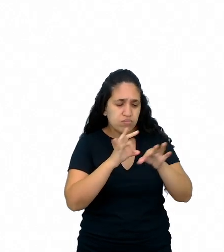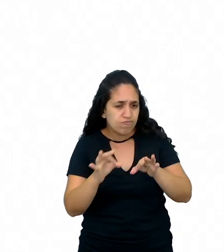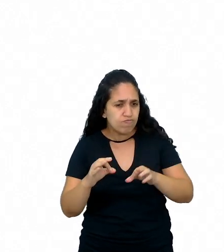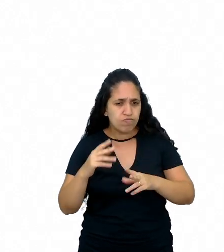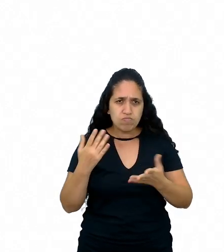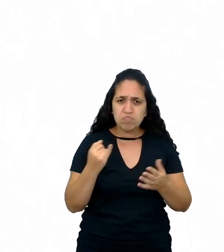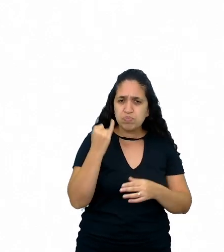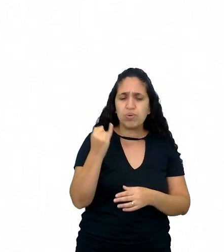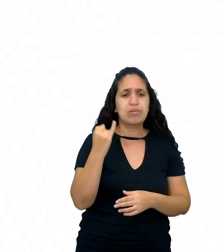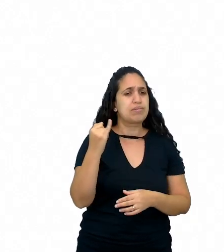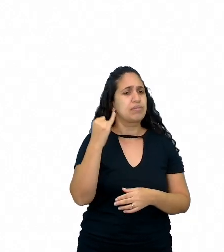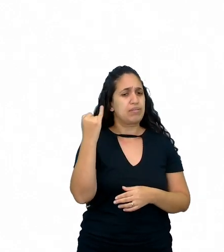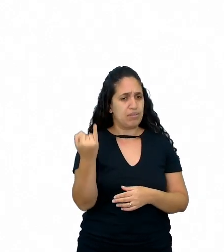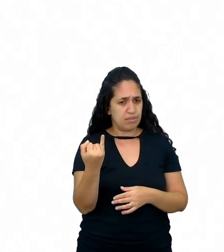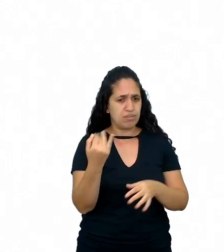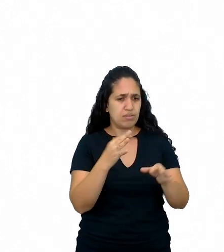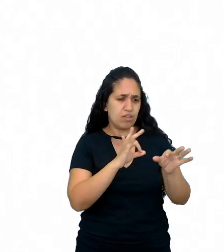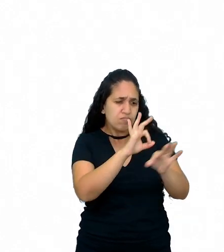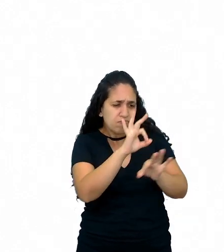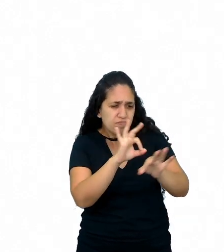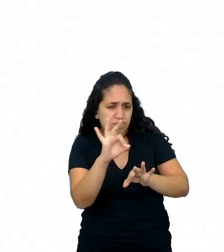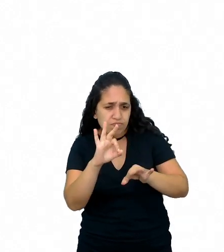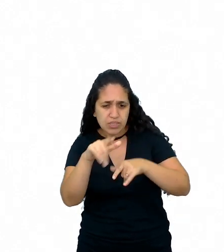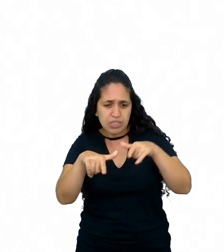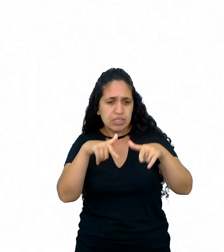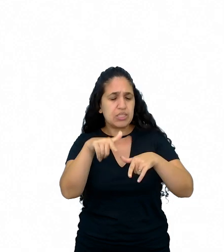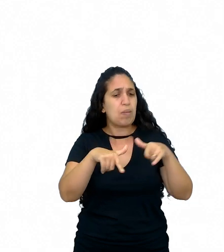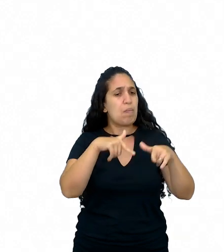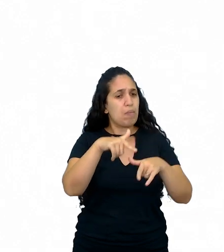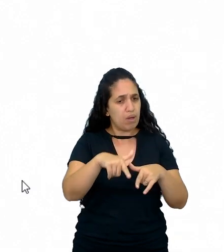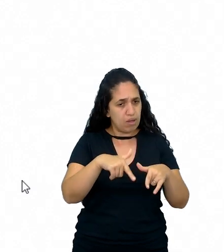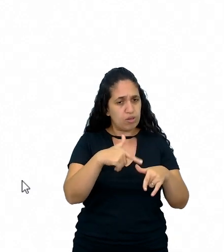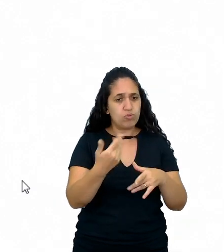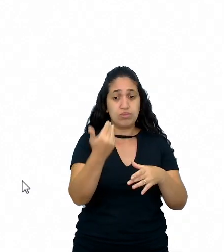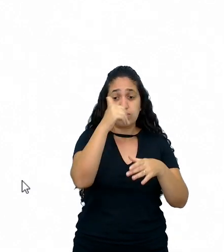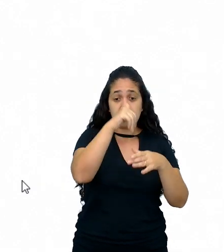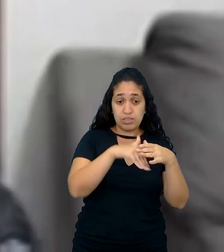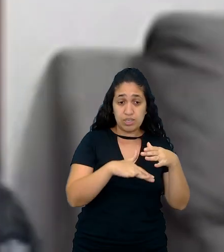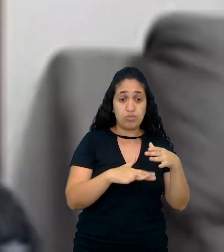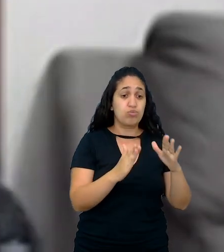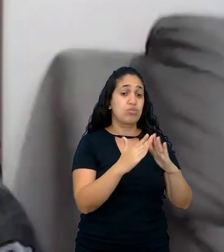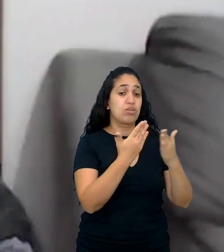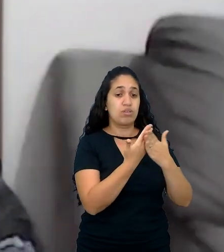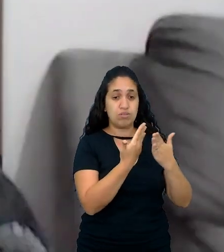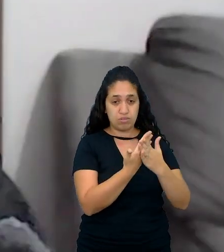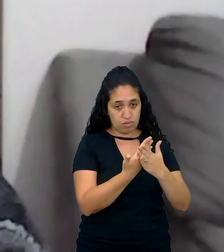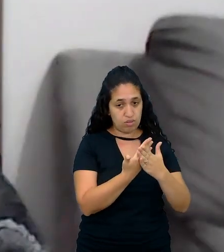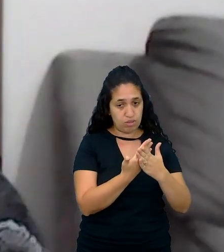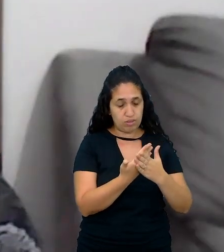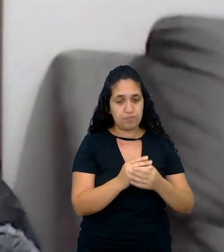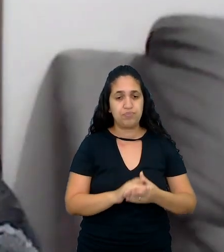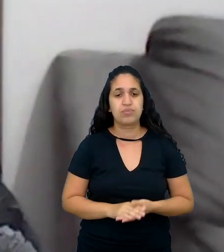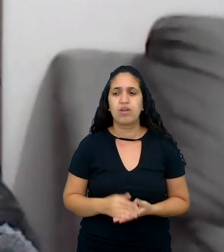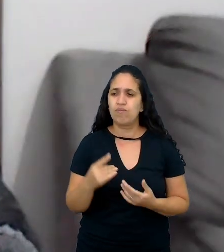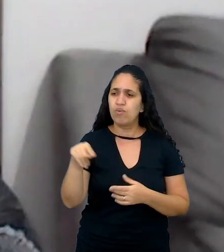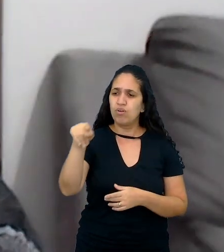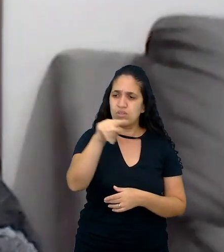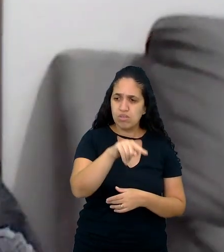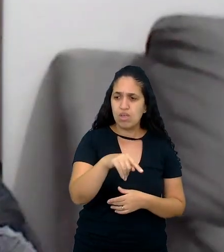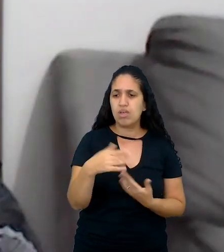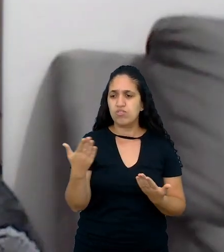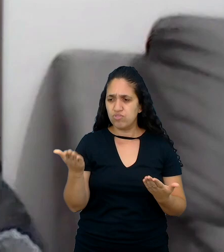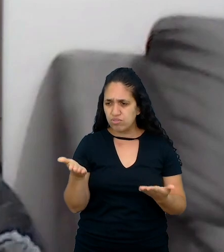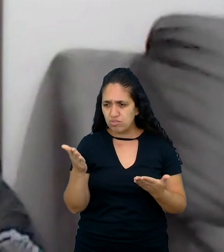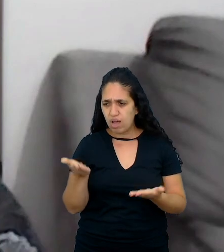Da importância de trabalharmos com um projeto dentro das nossas escolas, né? Vocês fazem